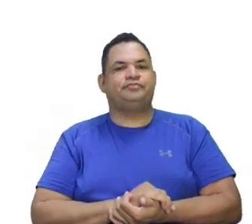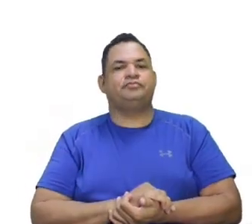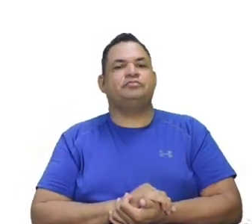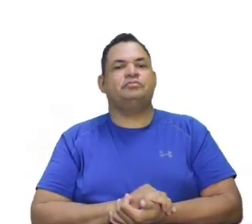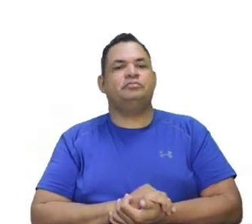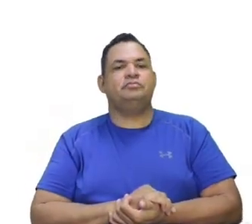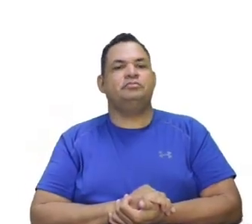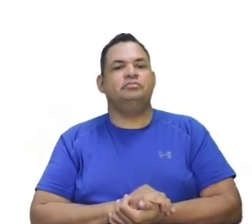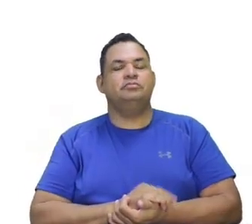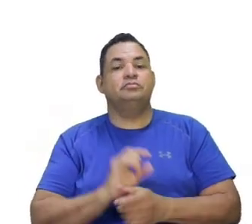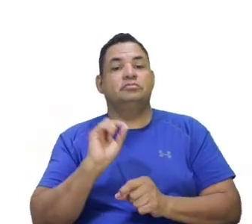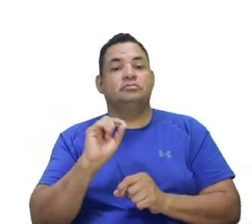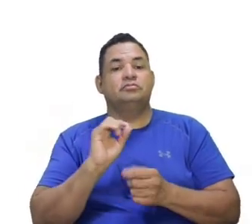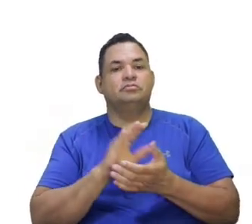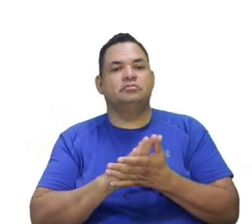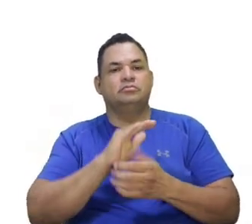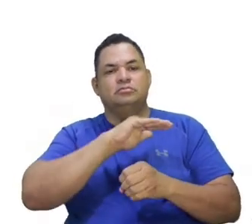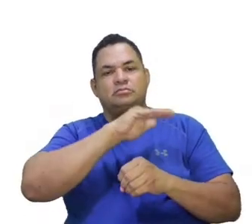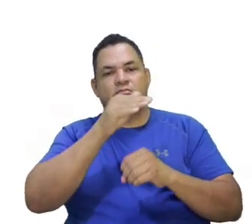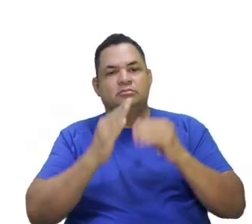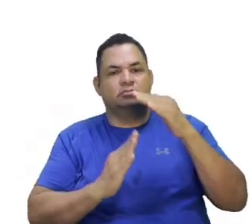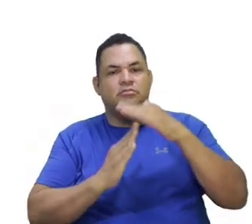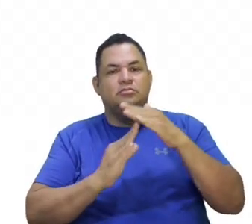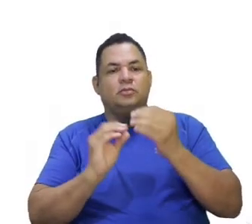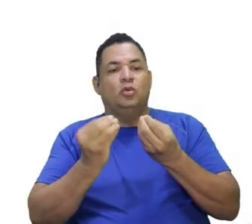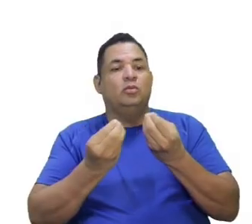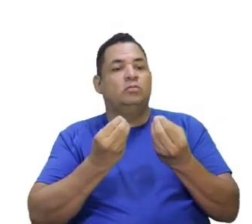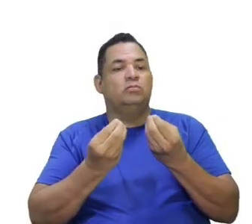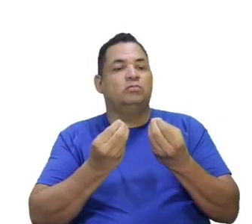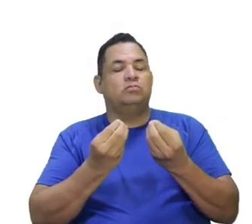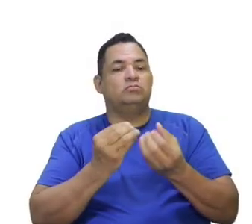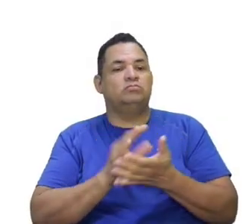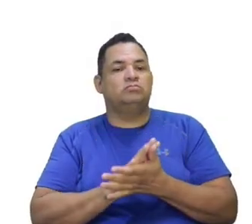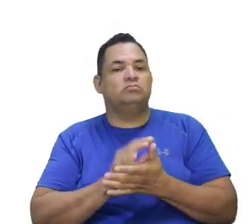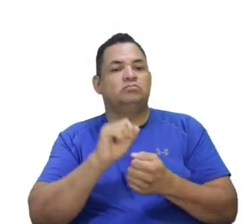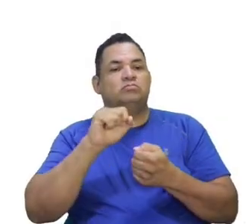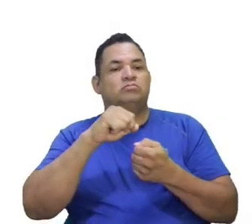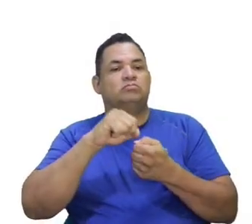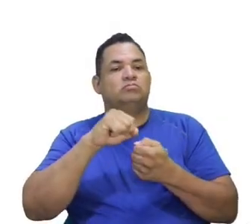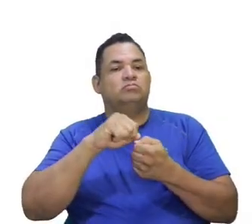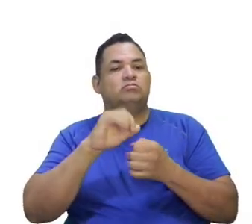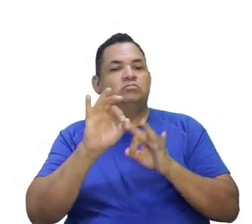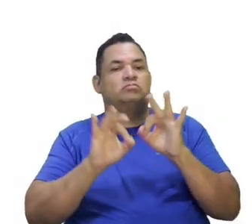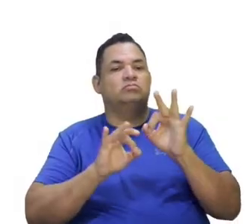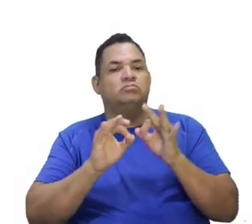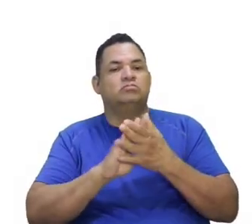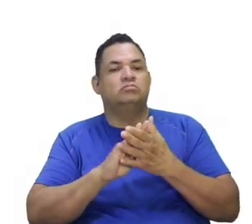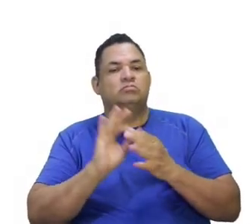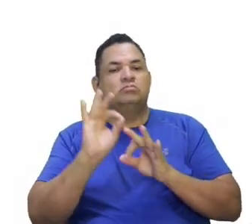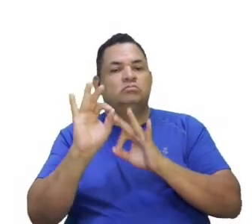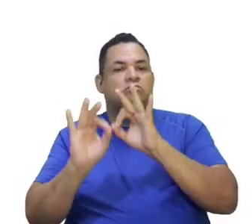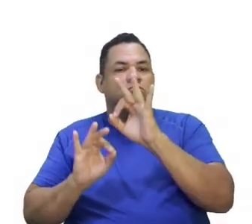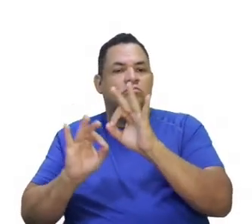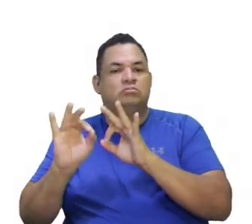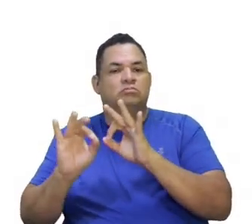lá. Se ele quer a camada de valência, como é que ficaria? Você faria a distribuição